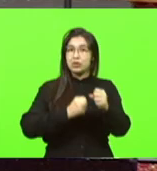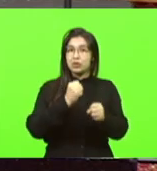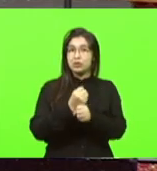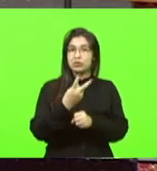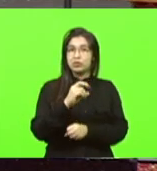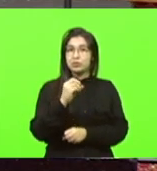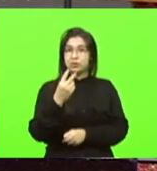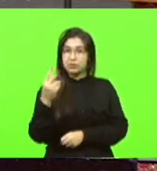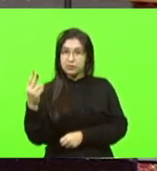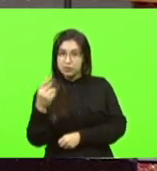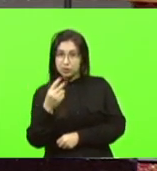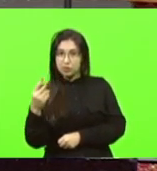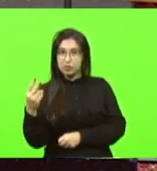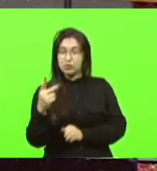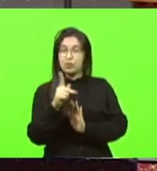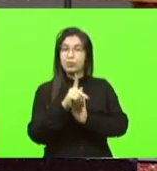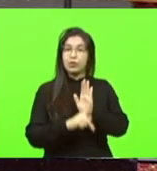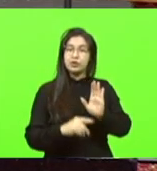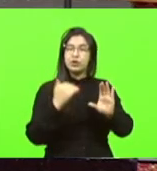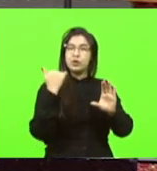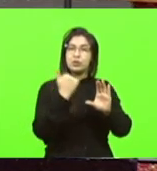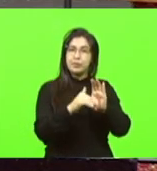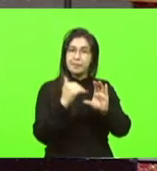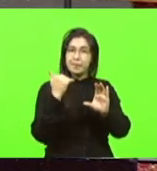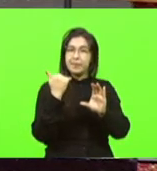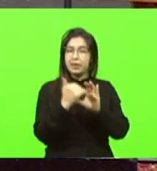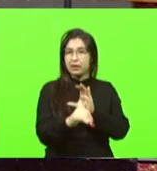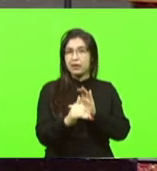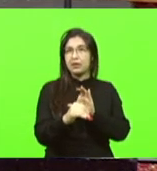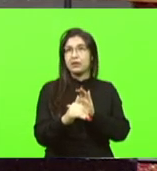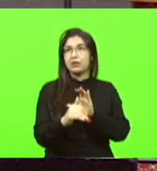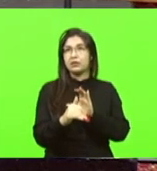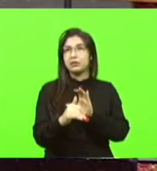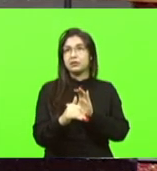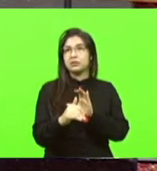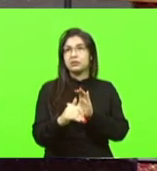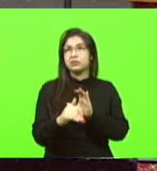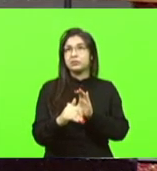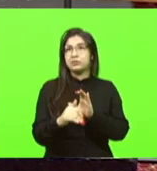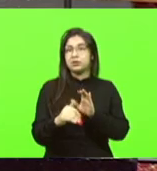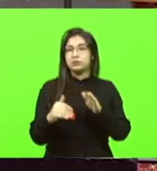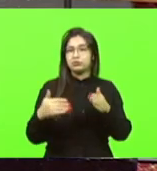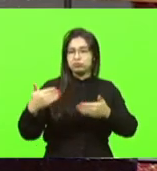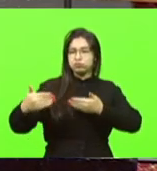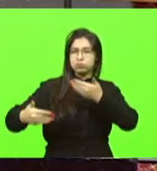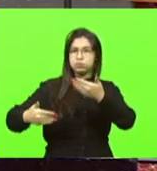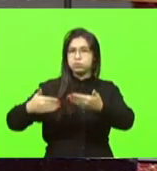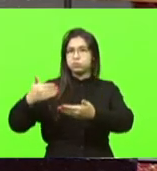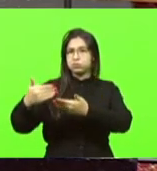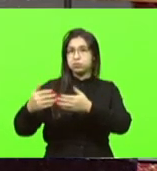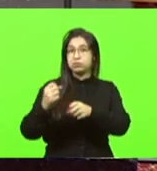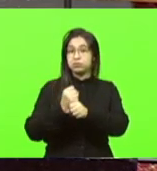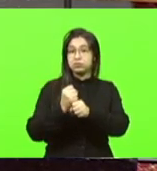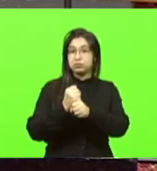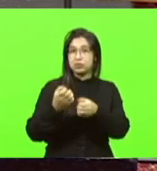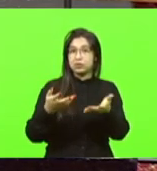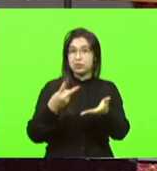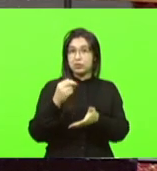encaminhados é no curso descia